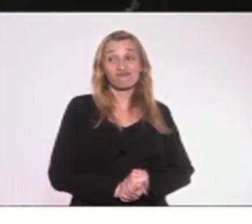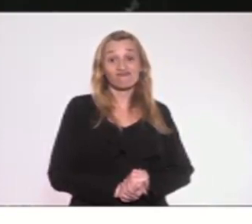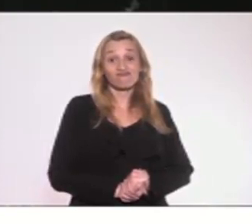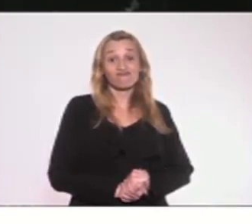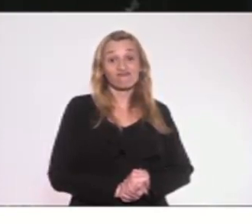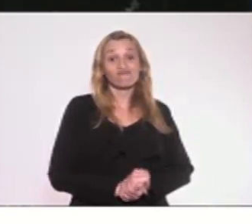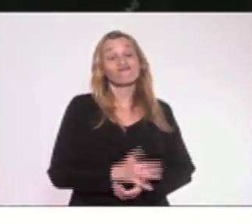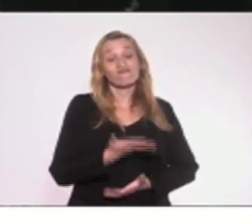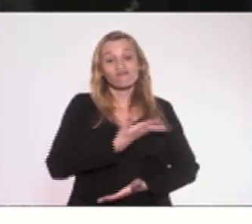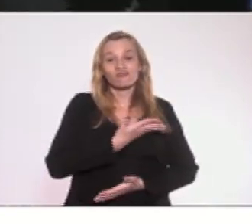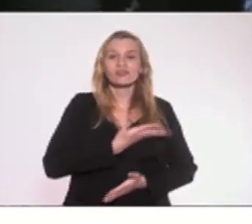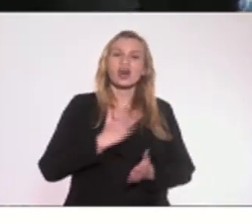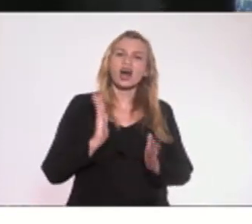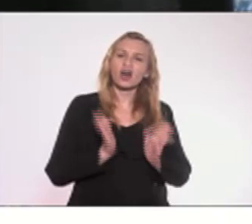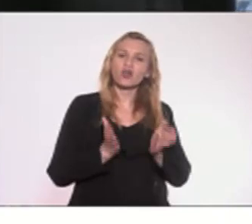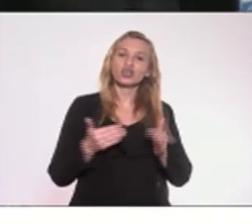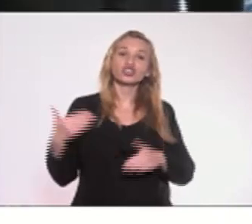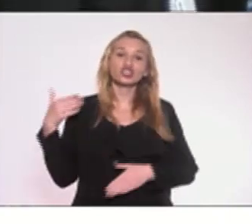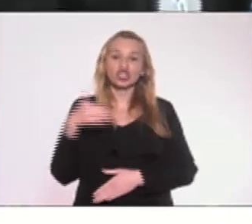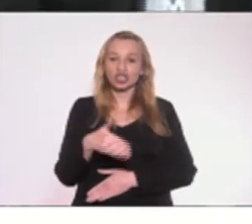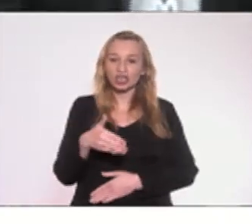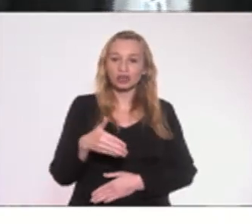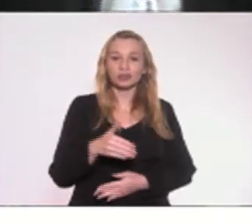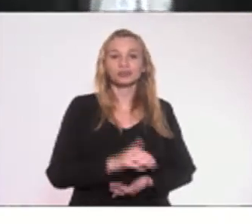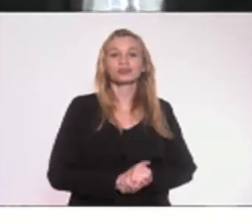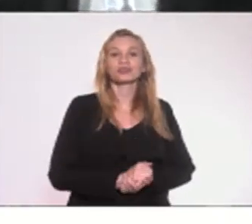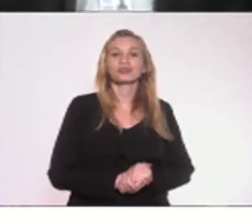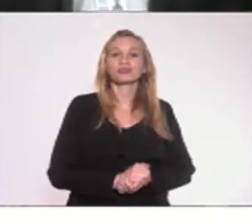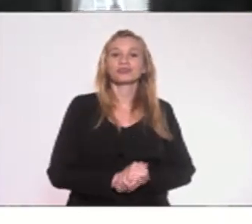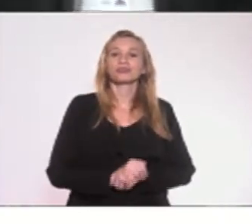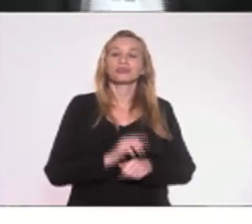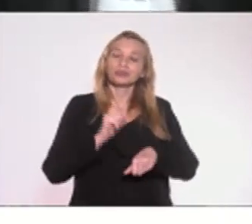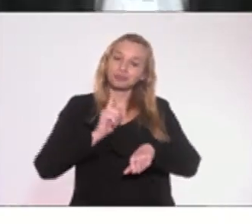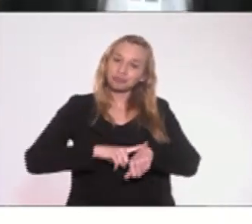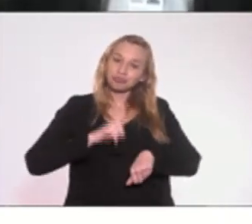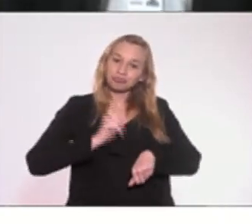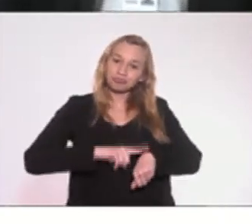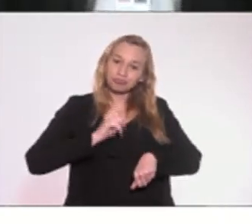Meus amigos, agora nós chegamos ao momento